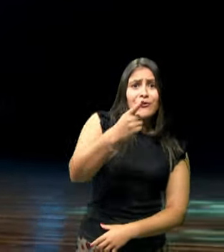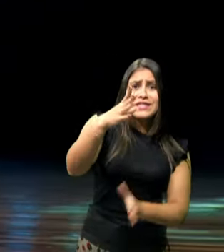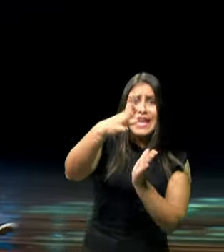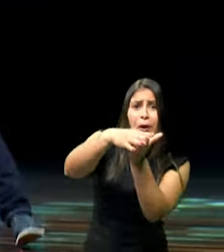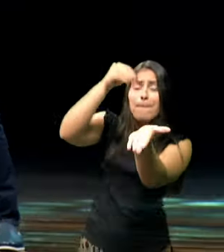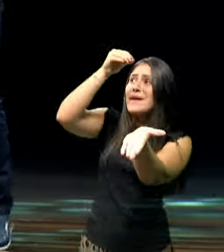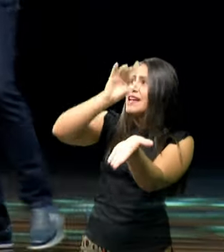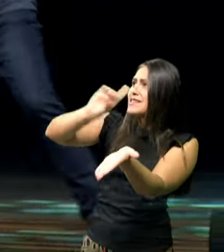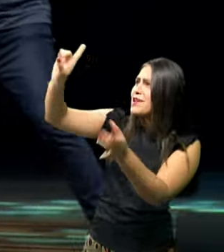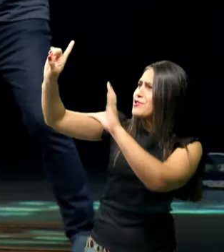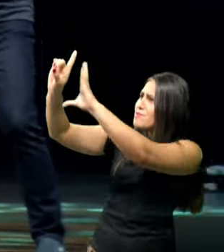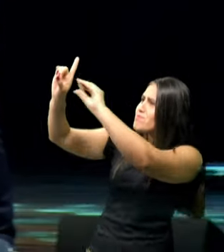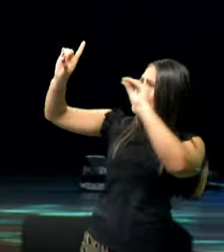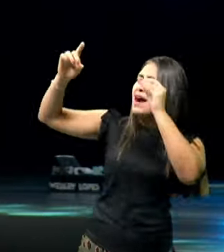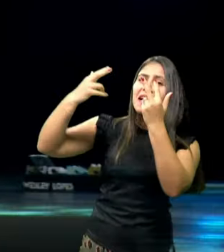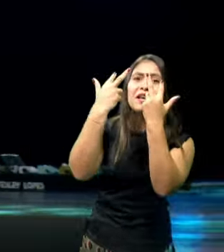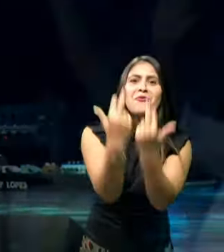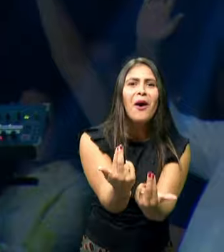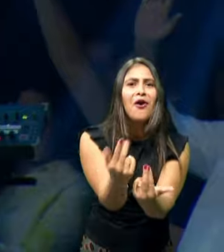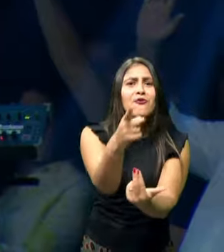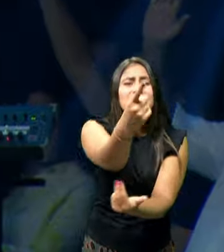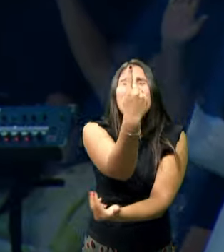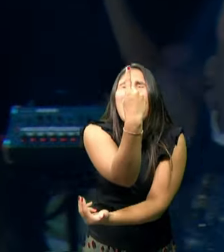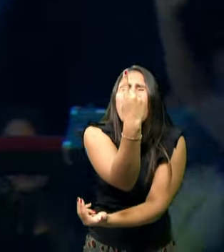semelhança dele! Você é uno!